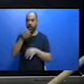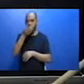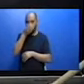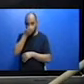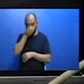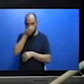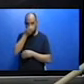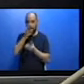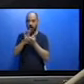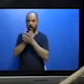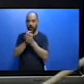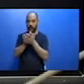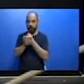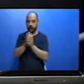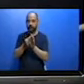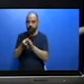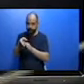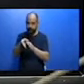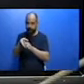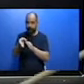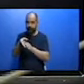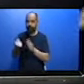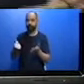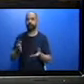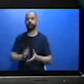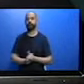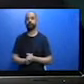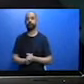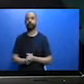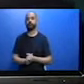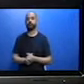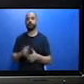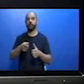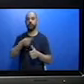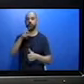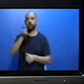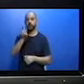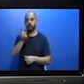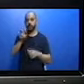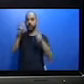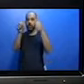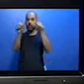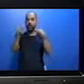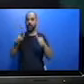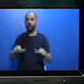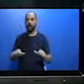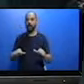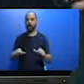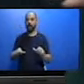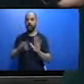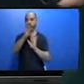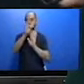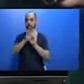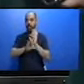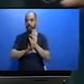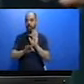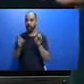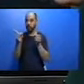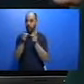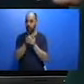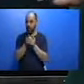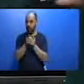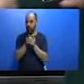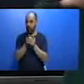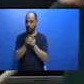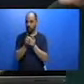orientando número 5 o cartaz tem pouco desço percebe que tá pouquinho